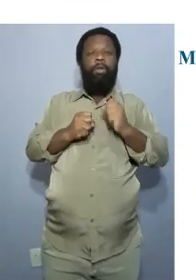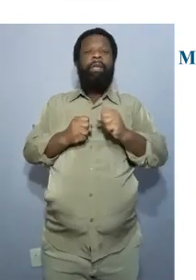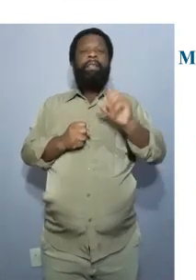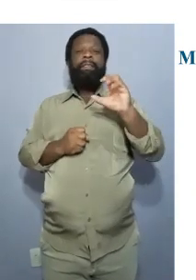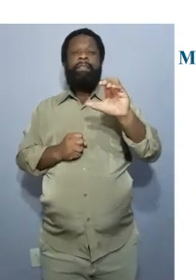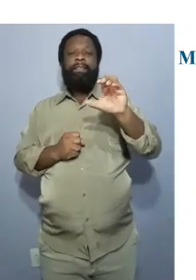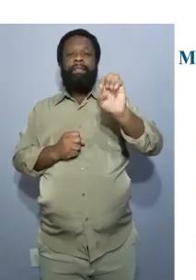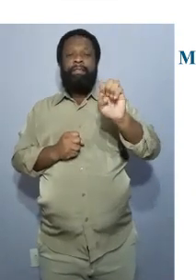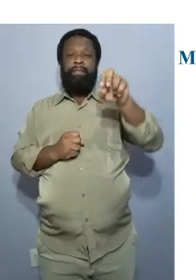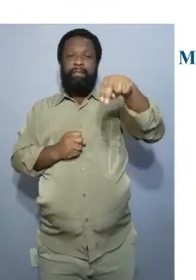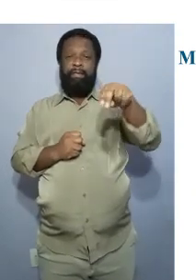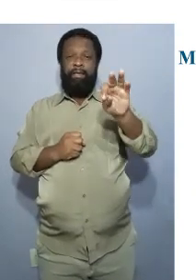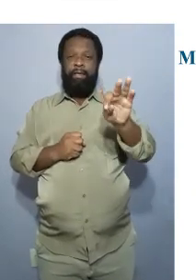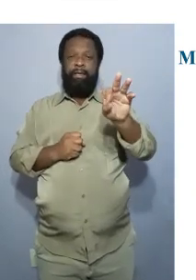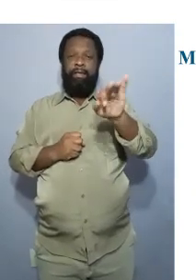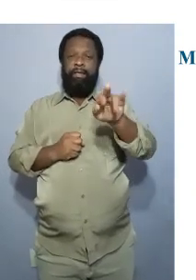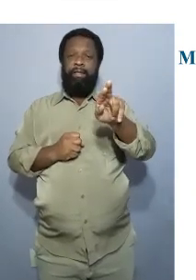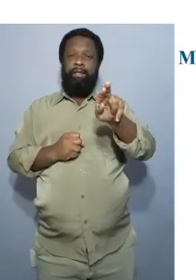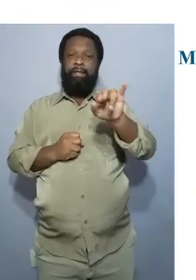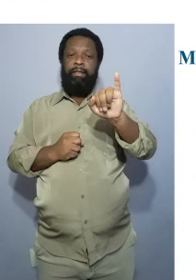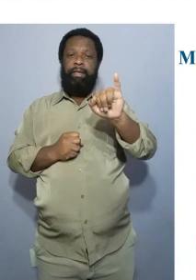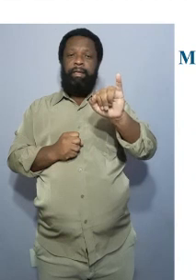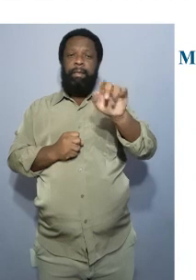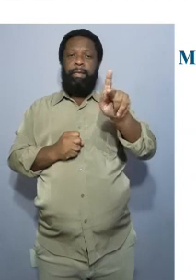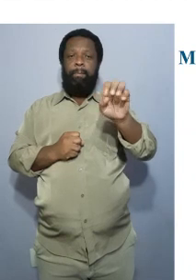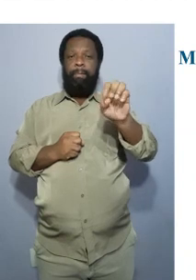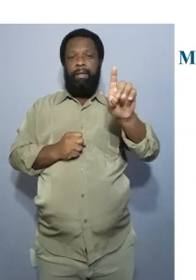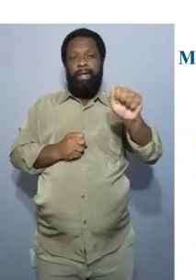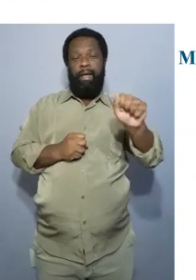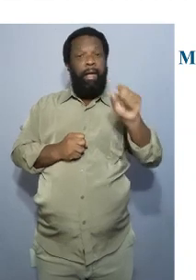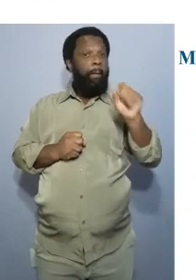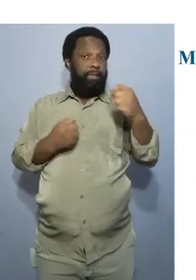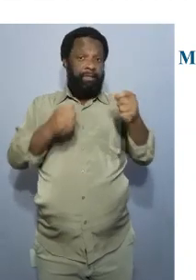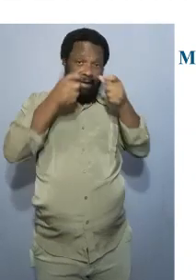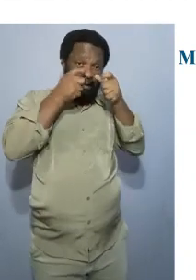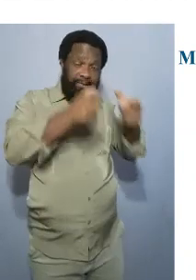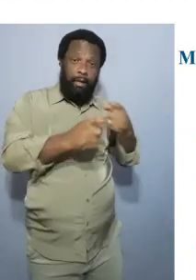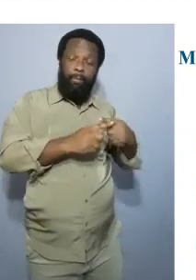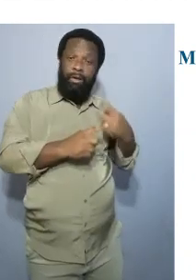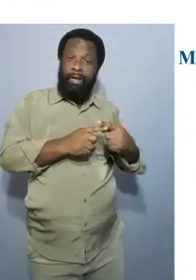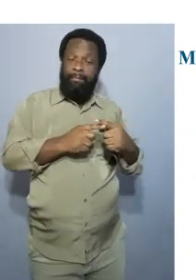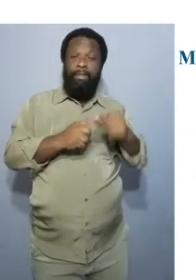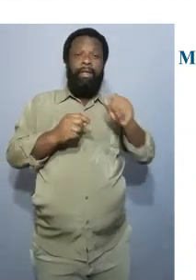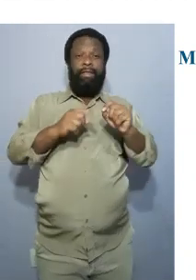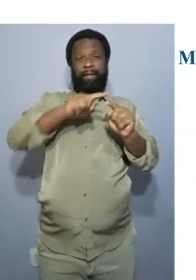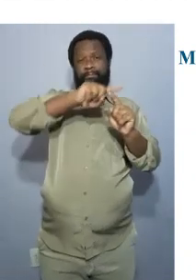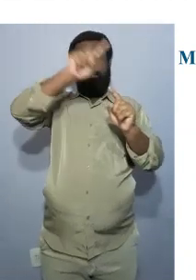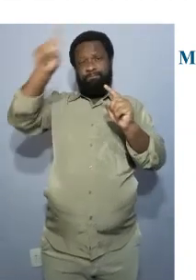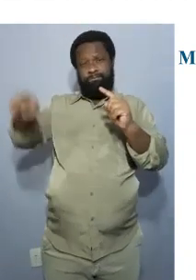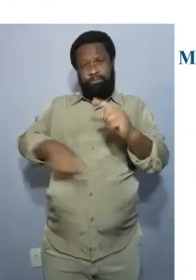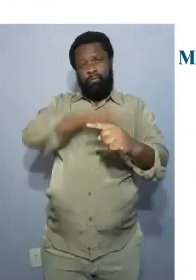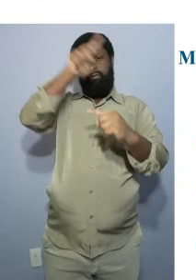E aí a gente precisa ter muita atenção com essa aceleração. Por quê? Ela é responsável por fazer o carinha que estava,